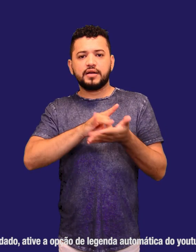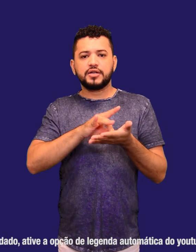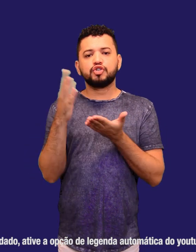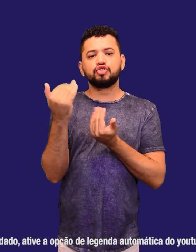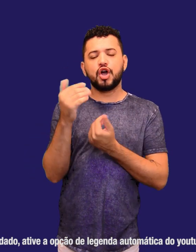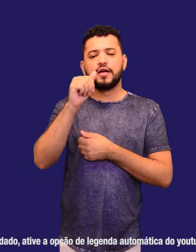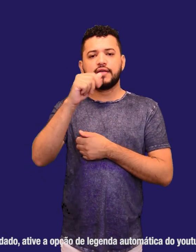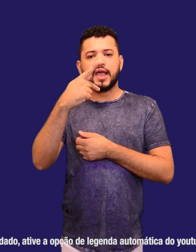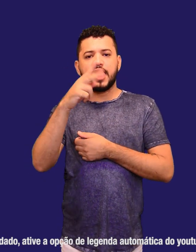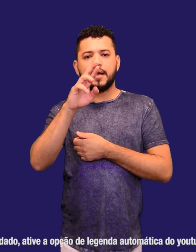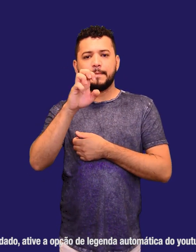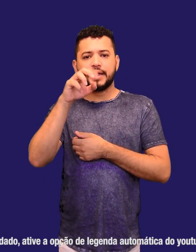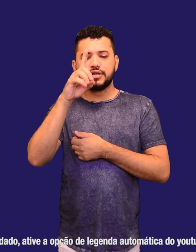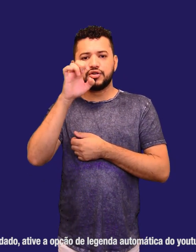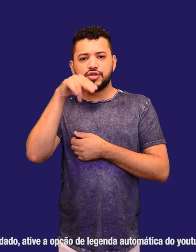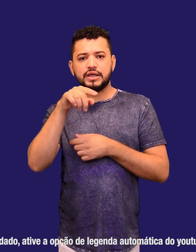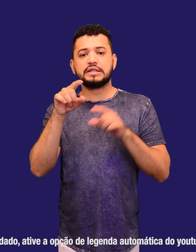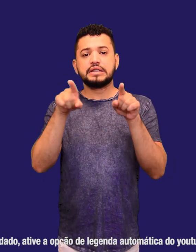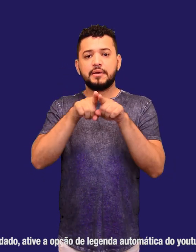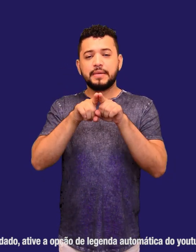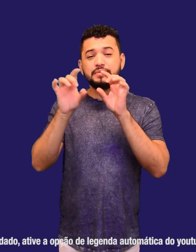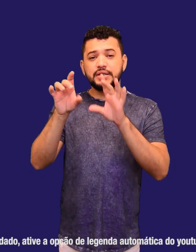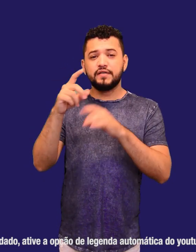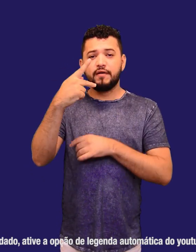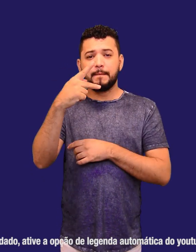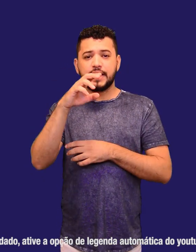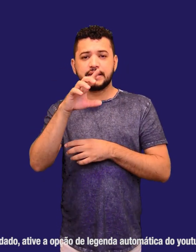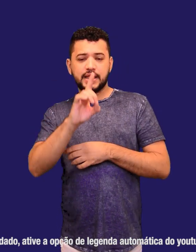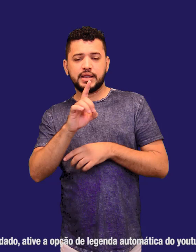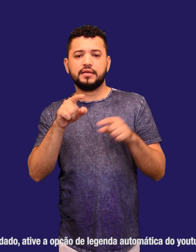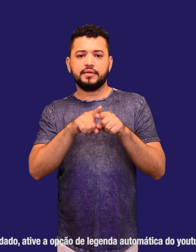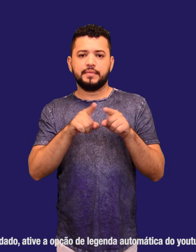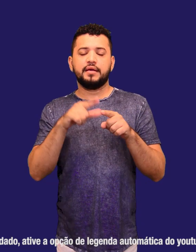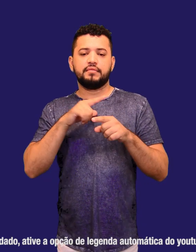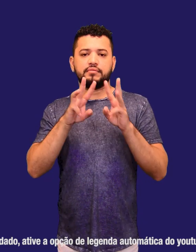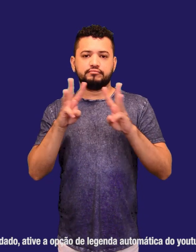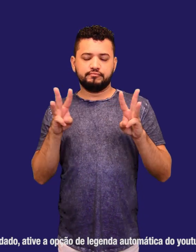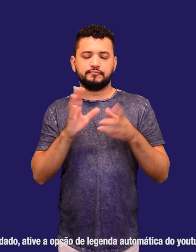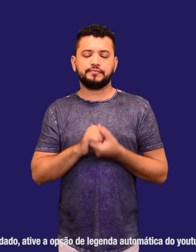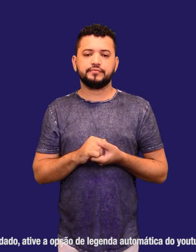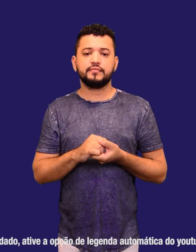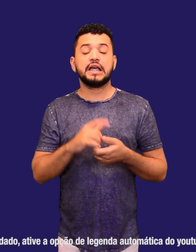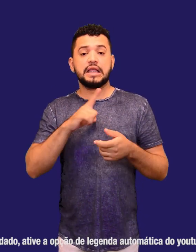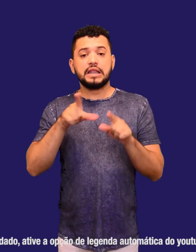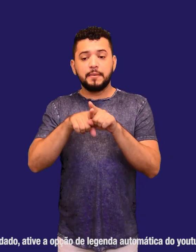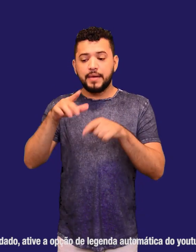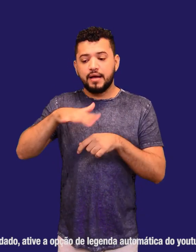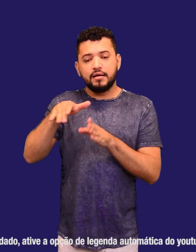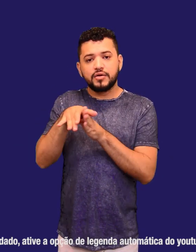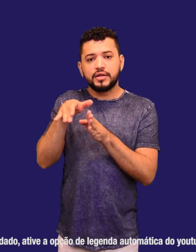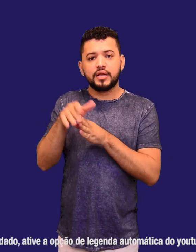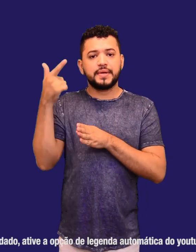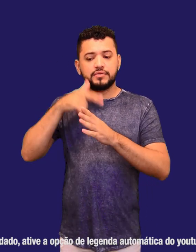vagas exclusivas para pessoas com deficiência. A plataforma também conta com espaço aí para orientação e